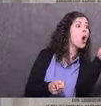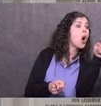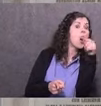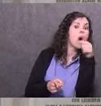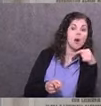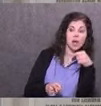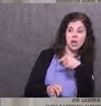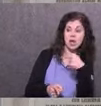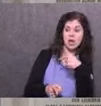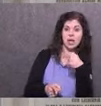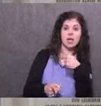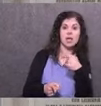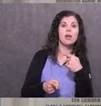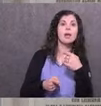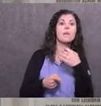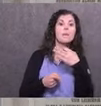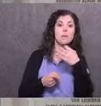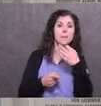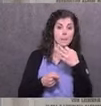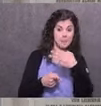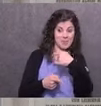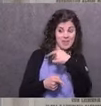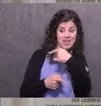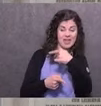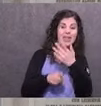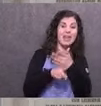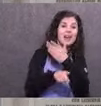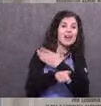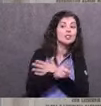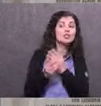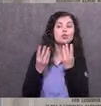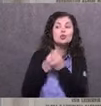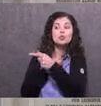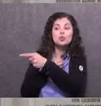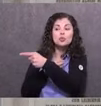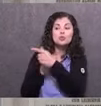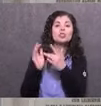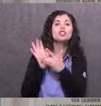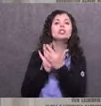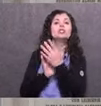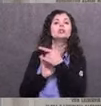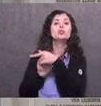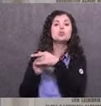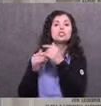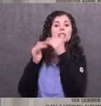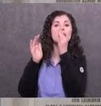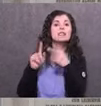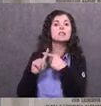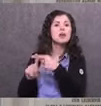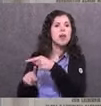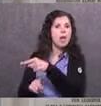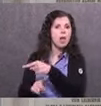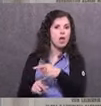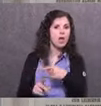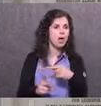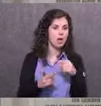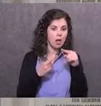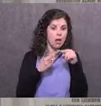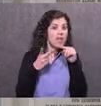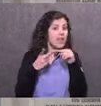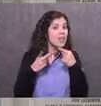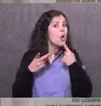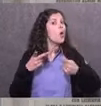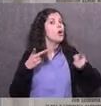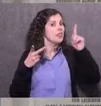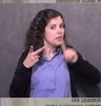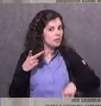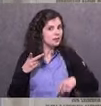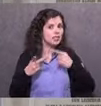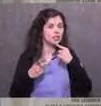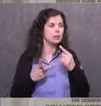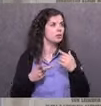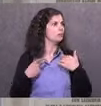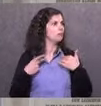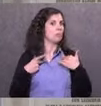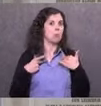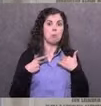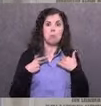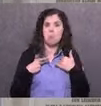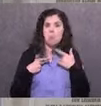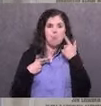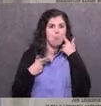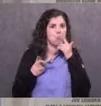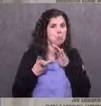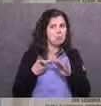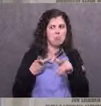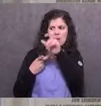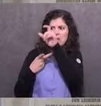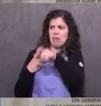esse homem estava com Jesus de Nazaré. E, de novo, ele negou com juramento: não conheço tal